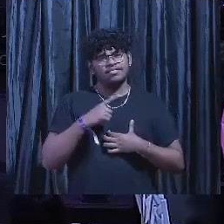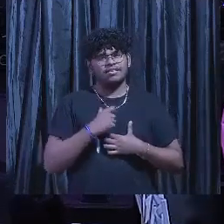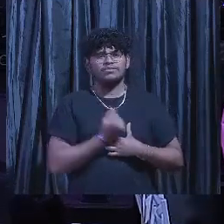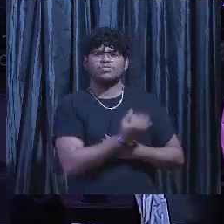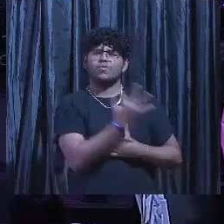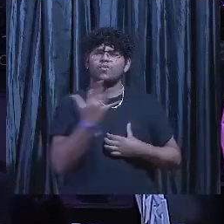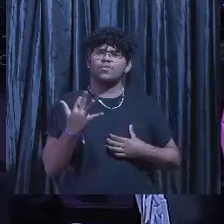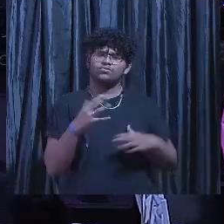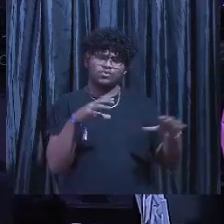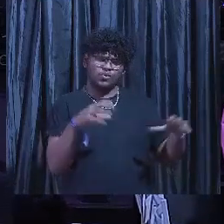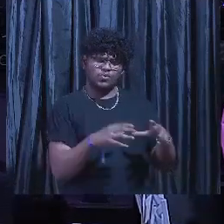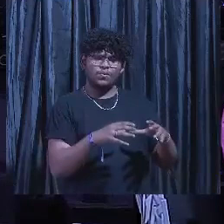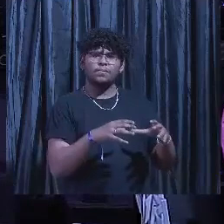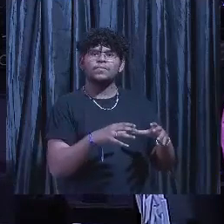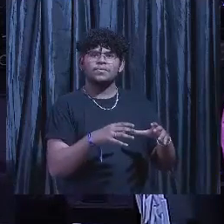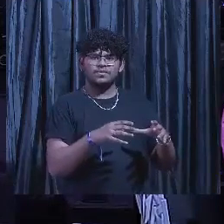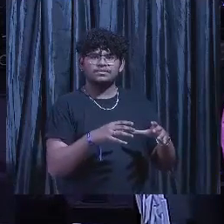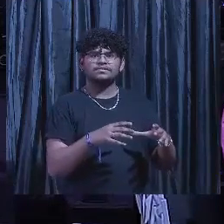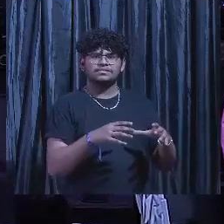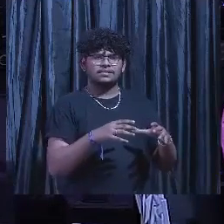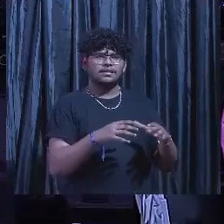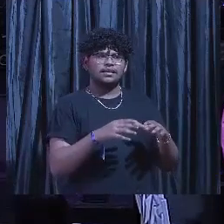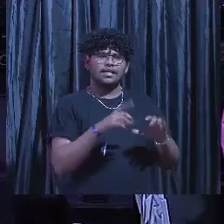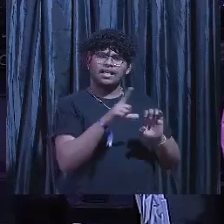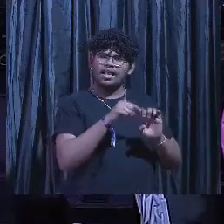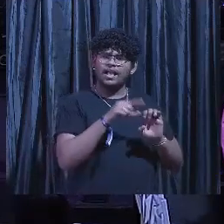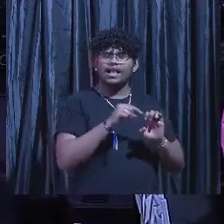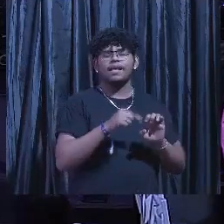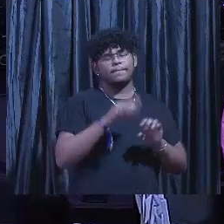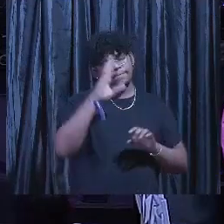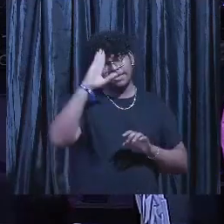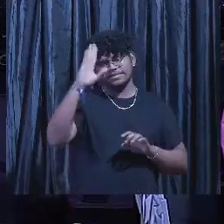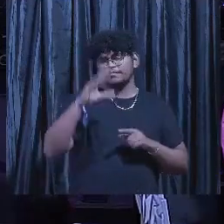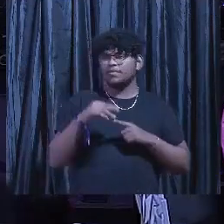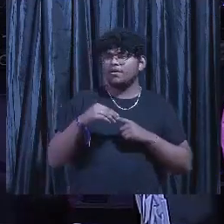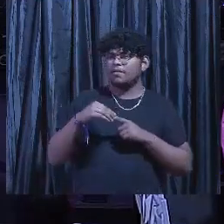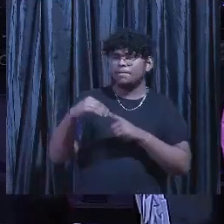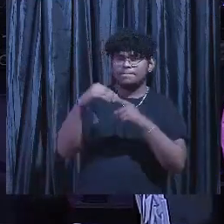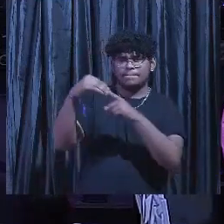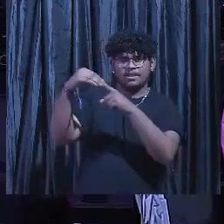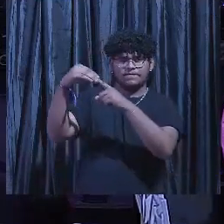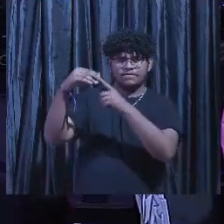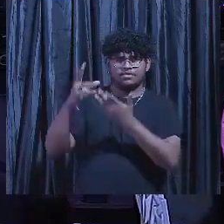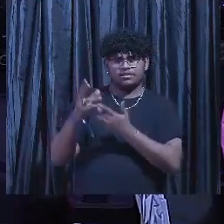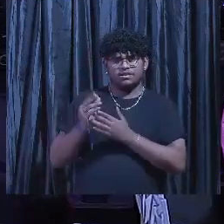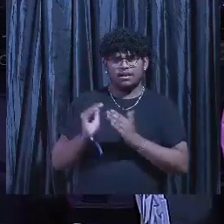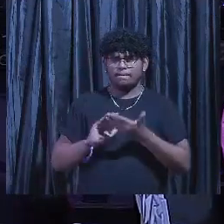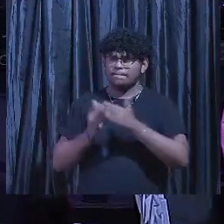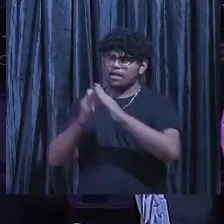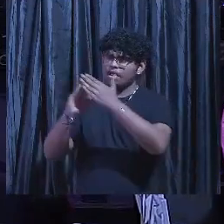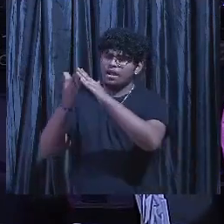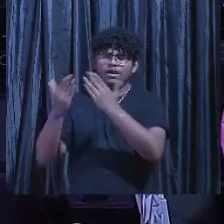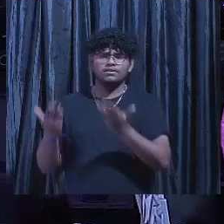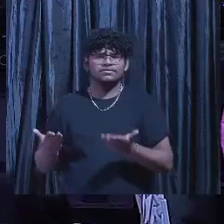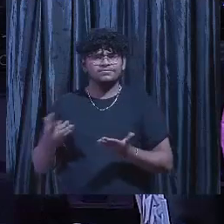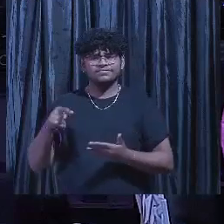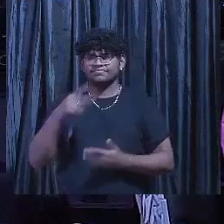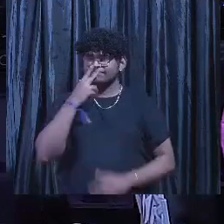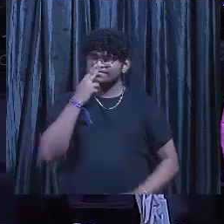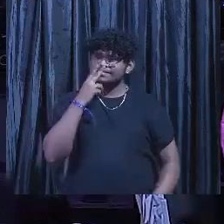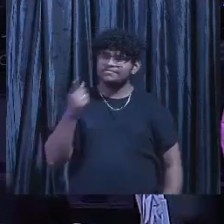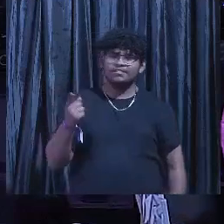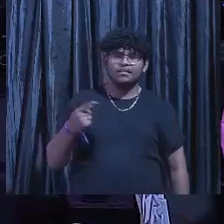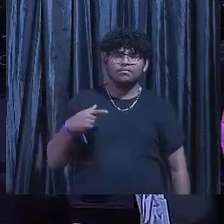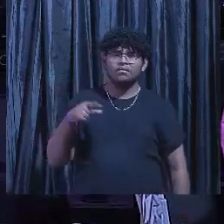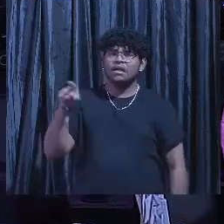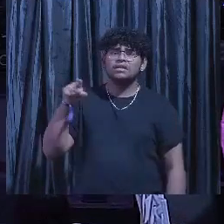os empreendedores da quebrada, da periferia, que ficam quase, né, na margem desse conhecimento, assim, ninguém fala, e eles